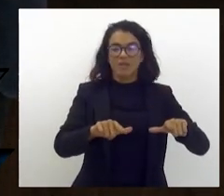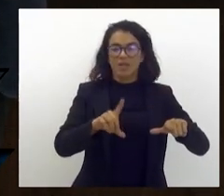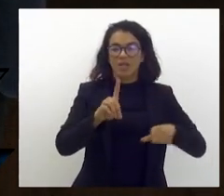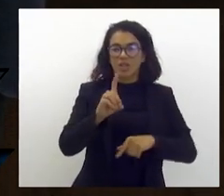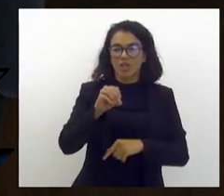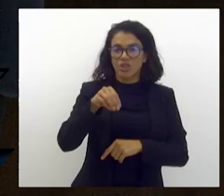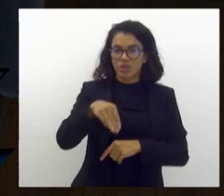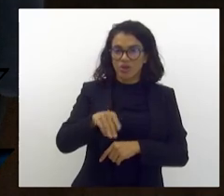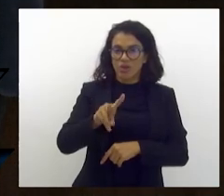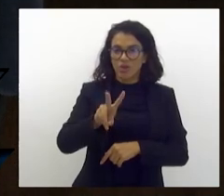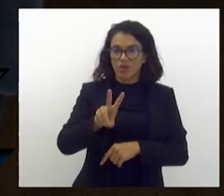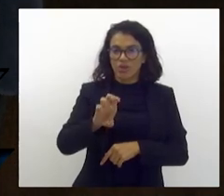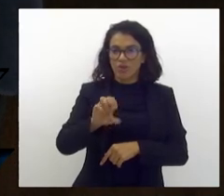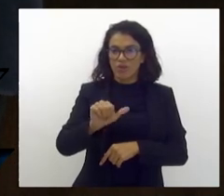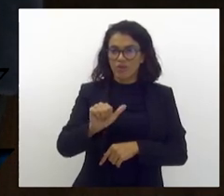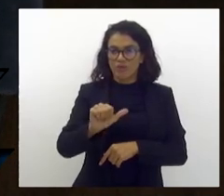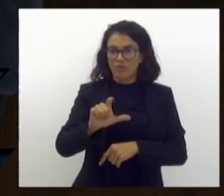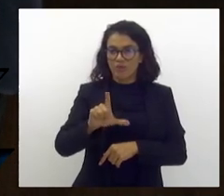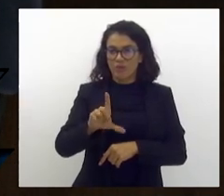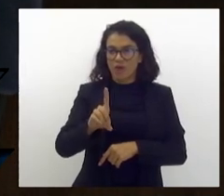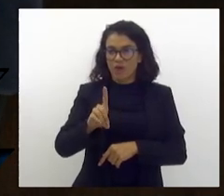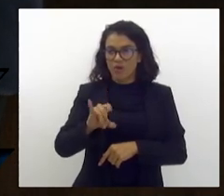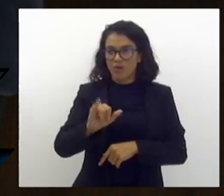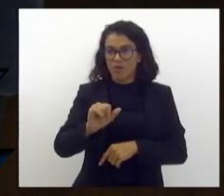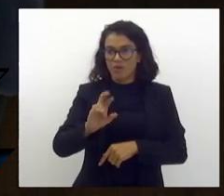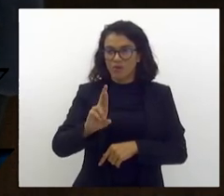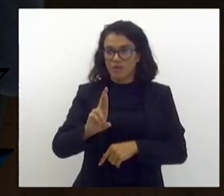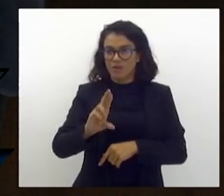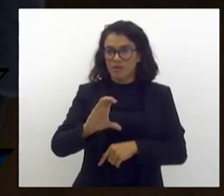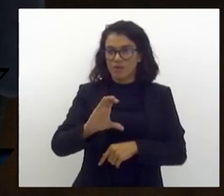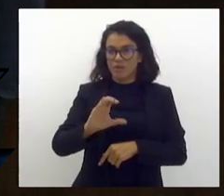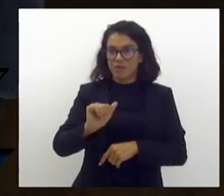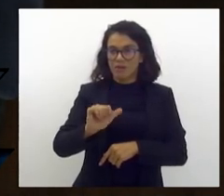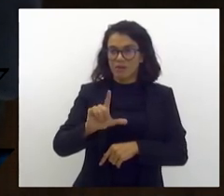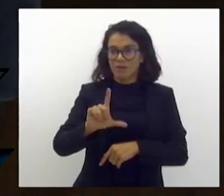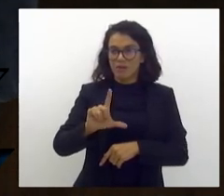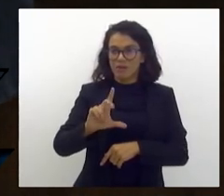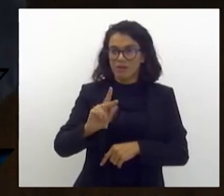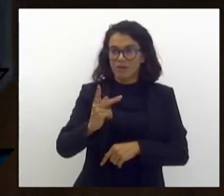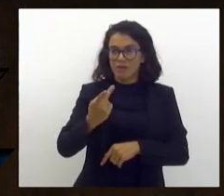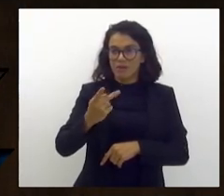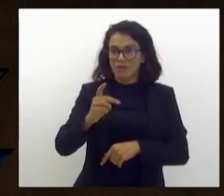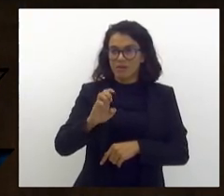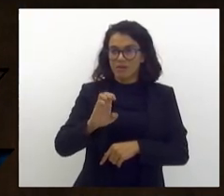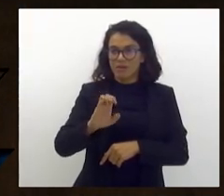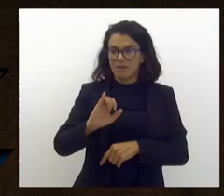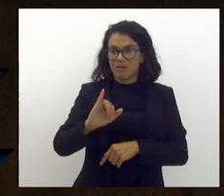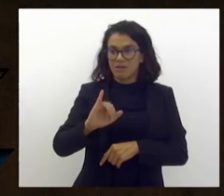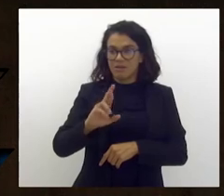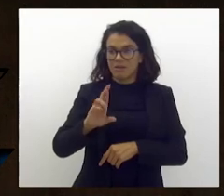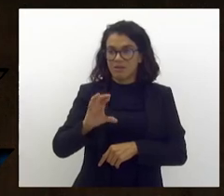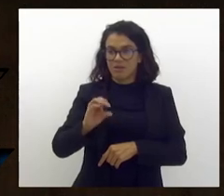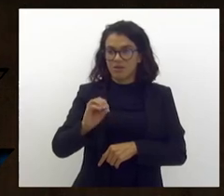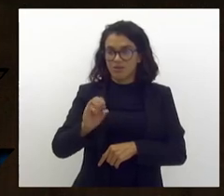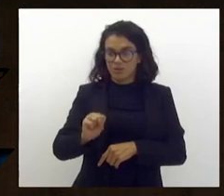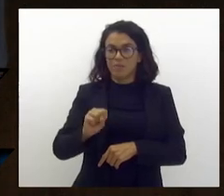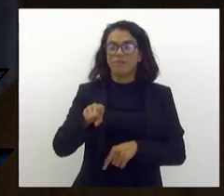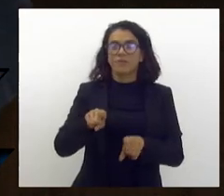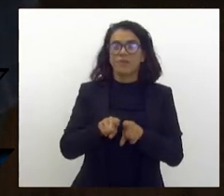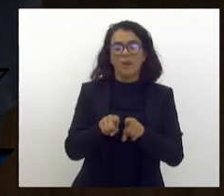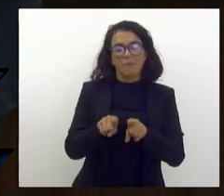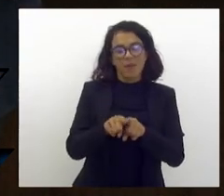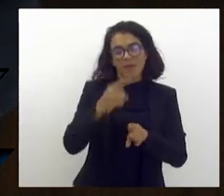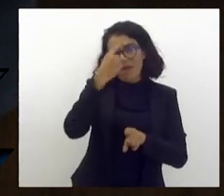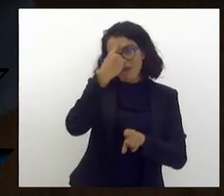Valdir Calheiros, principalmente pelo reconhecimento à figura histórica, de